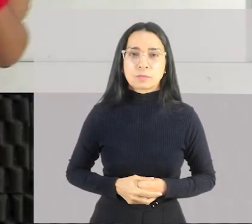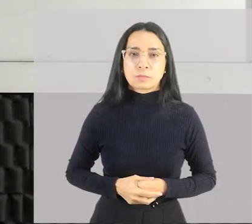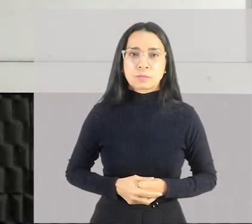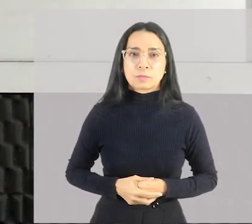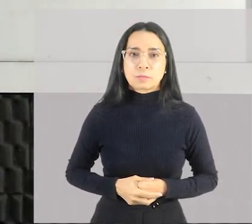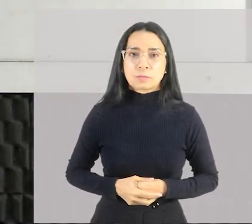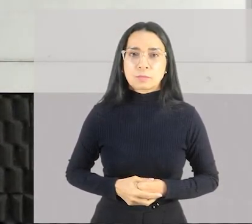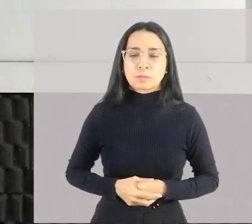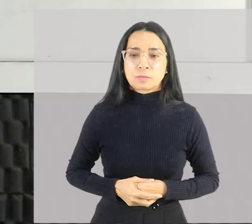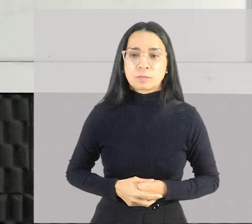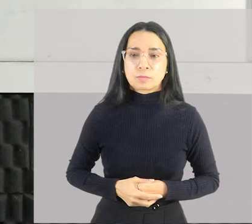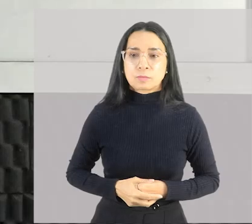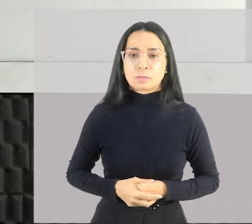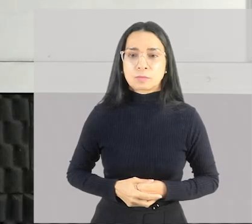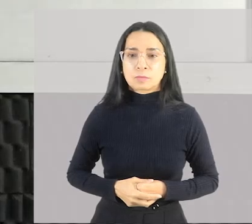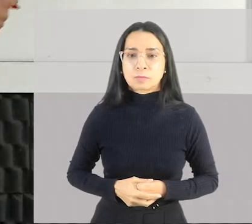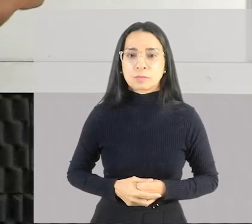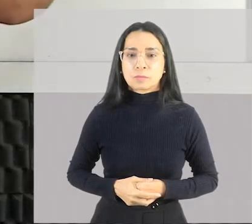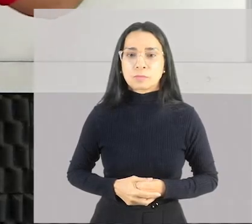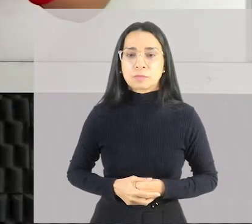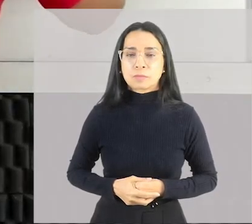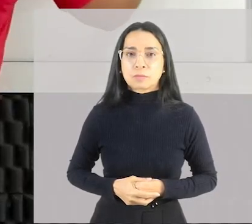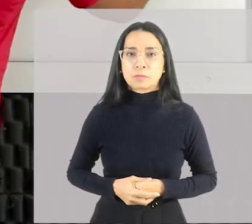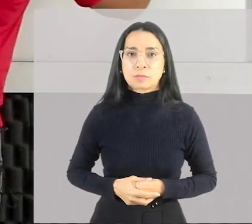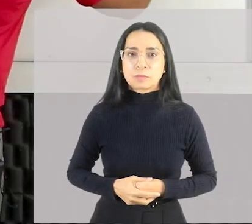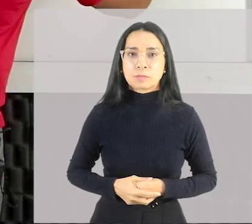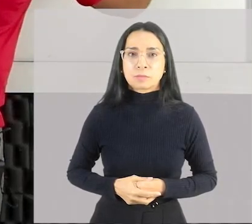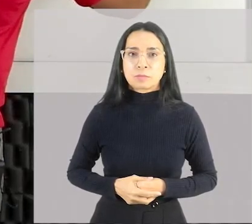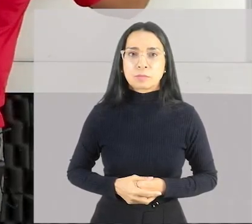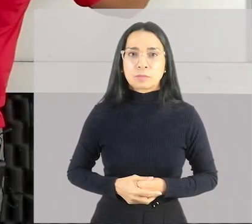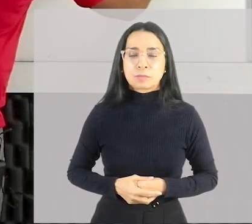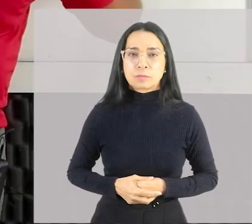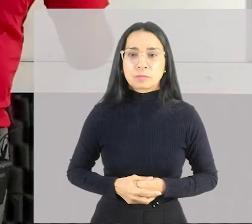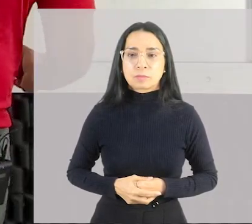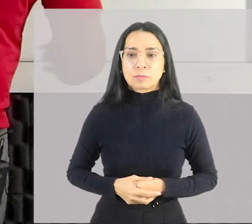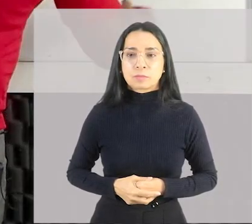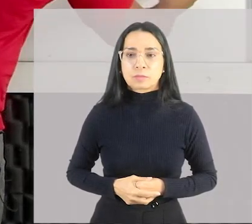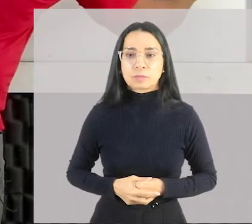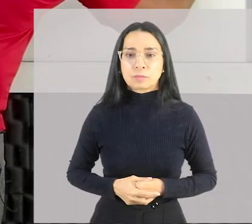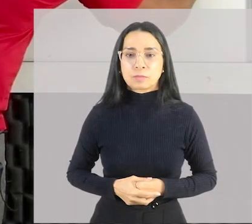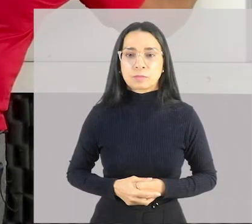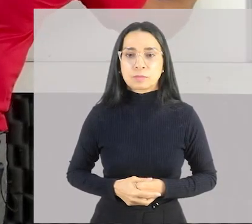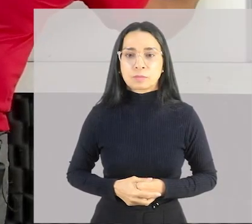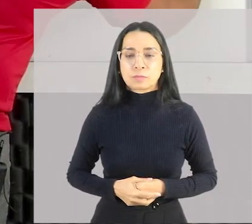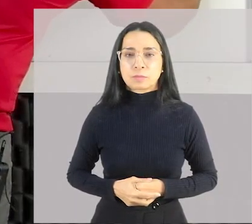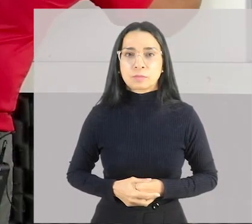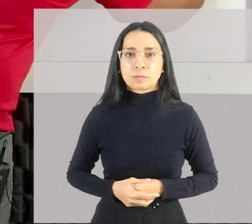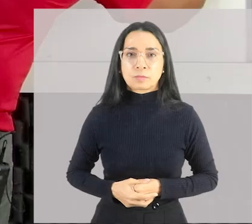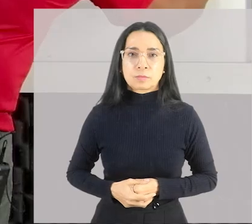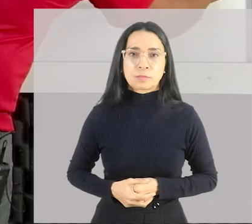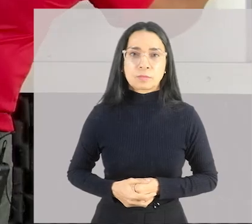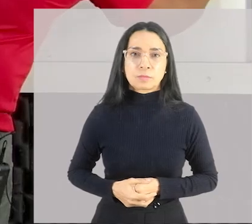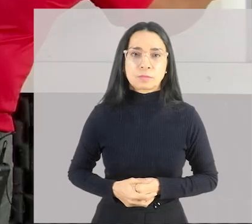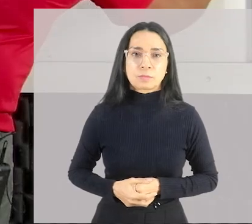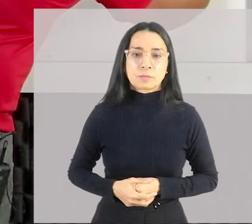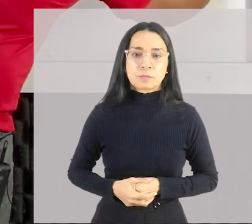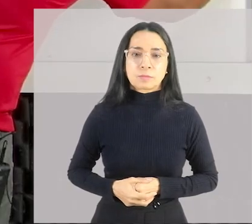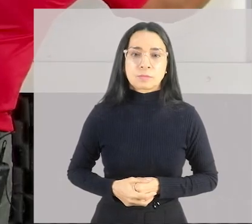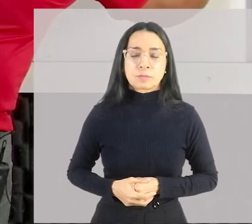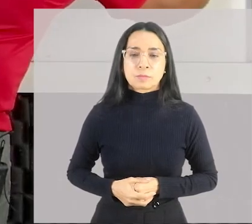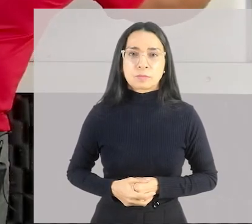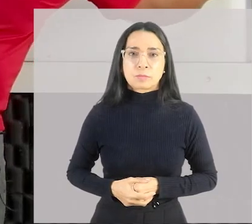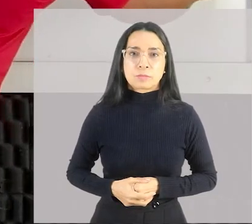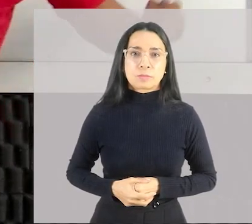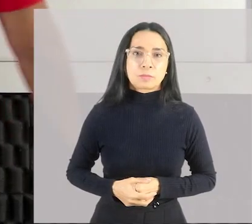esse com esse posso dividir 6 por 2 que dá 3 e aqui eu vou encontrar 7